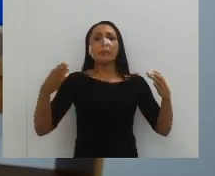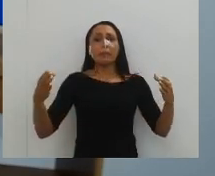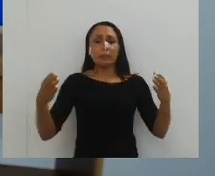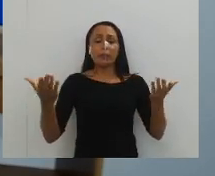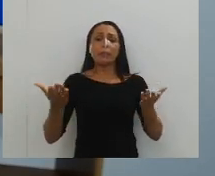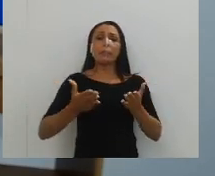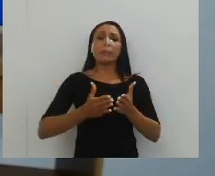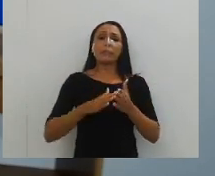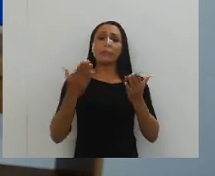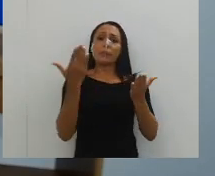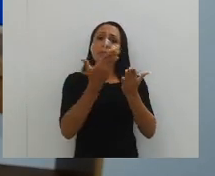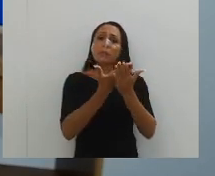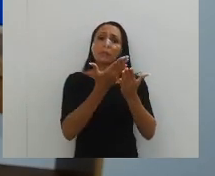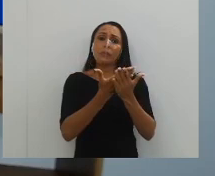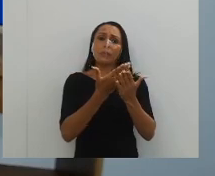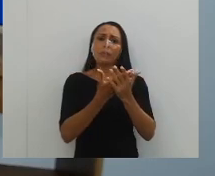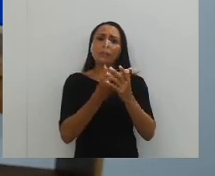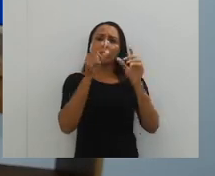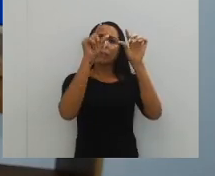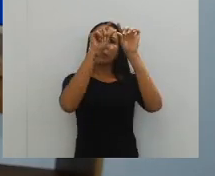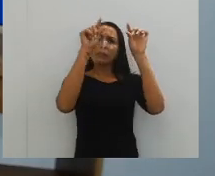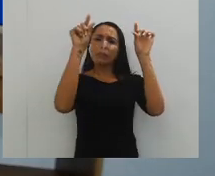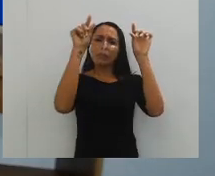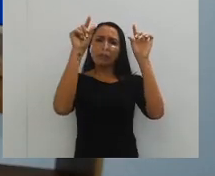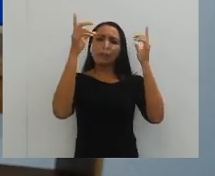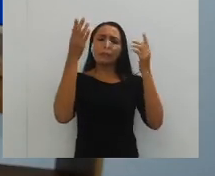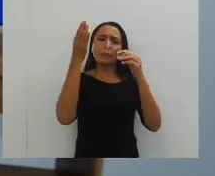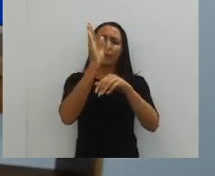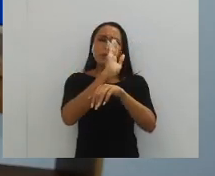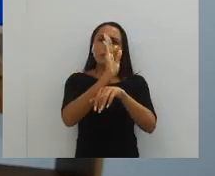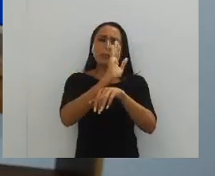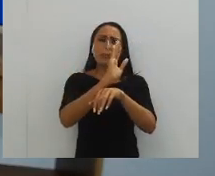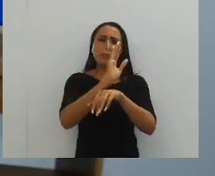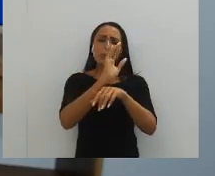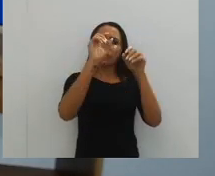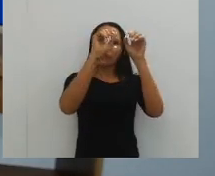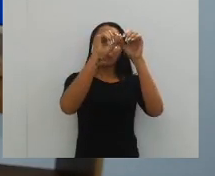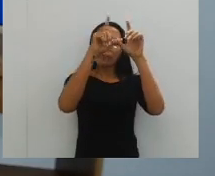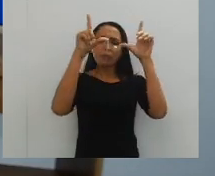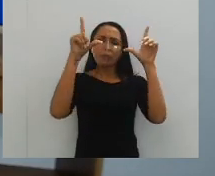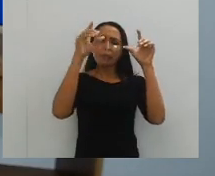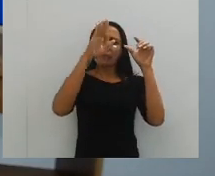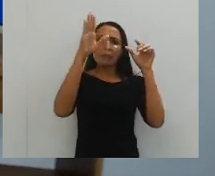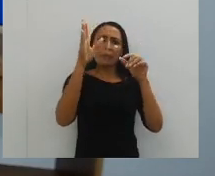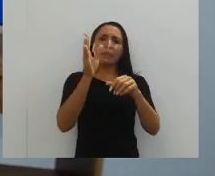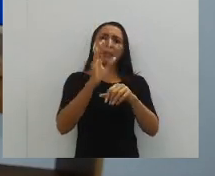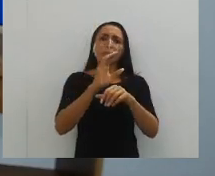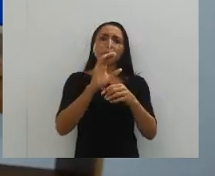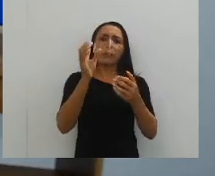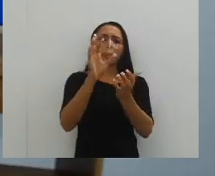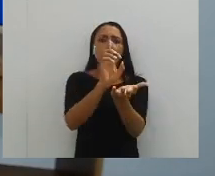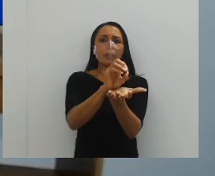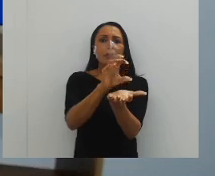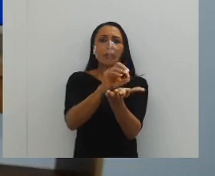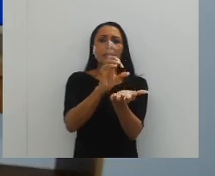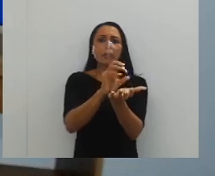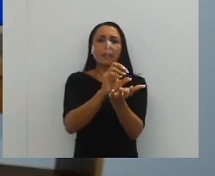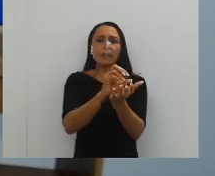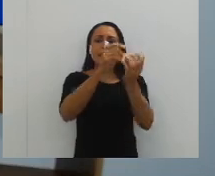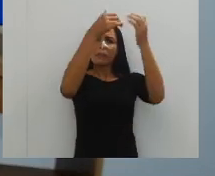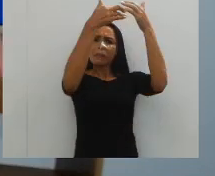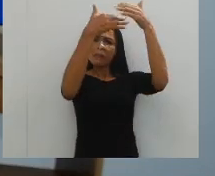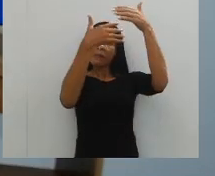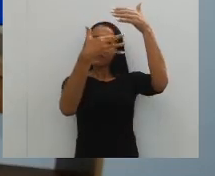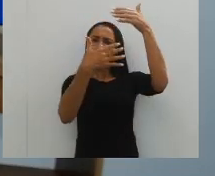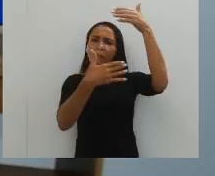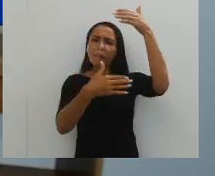estudos, você vai lá na aba de vídeos. Quando você abre a aba de vídeos do EducaPE, você vai ter lá uma tonelada de aulas, ou